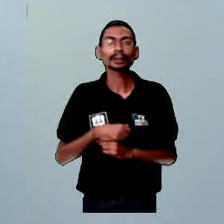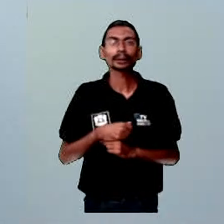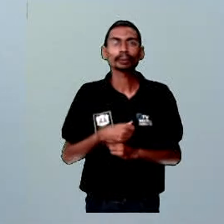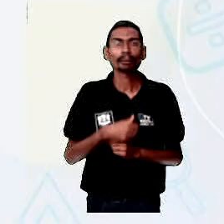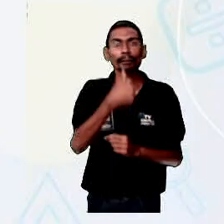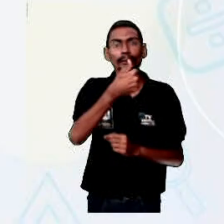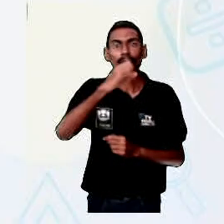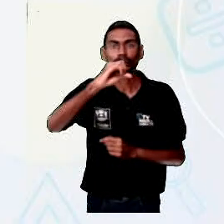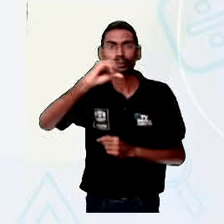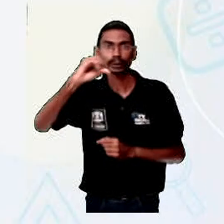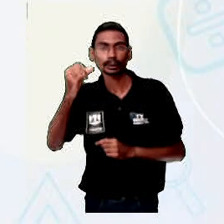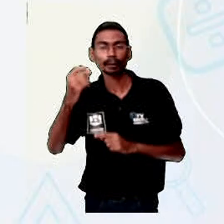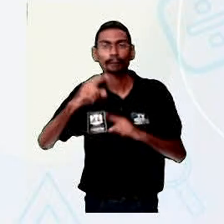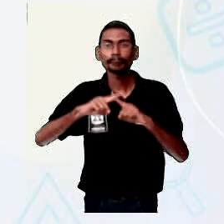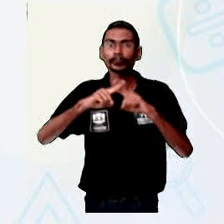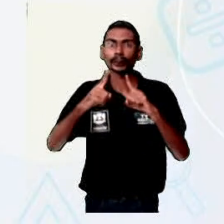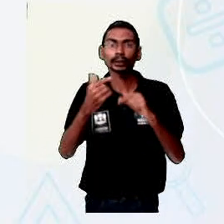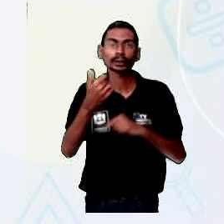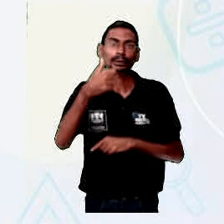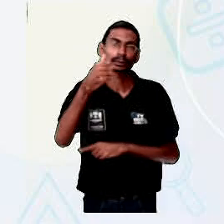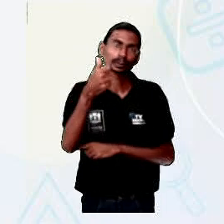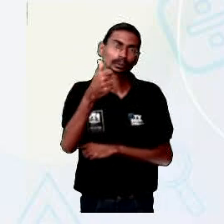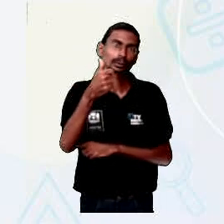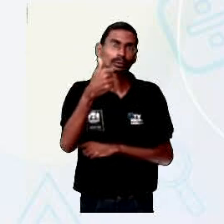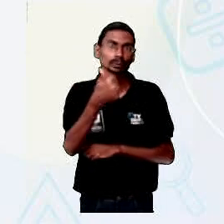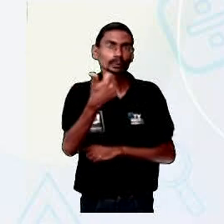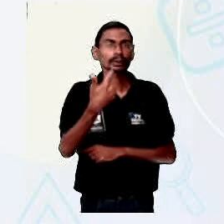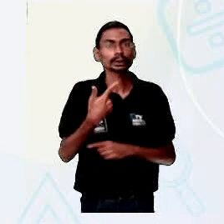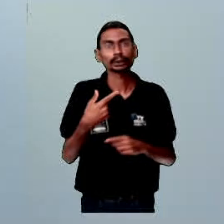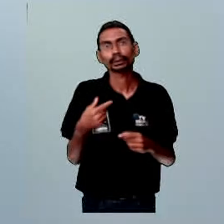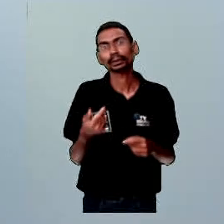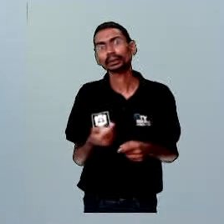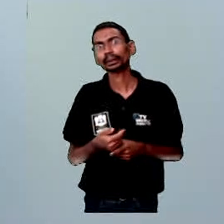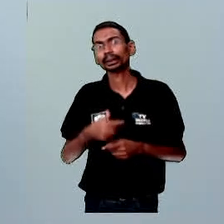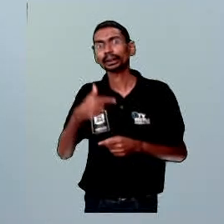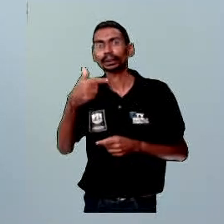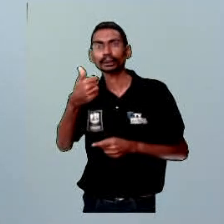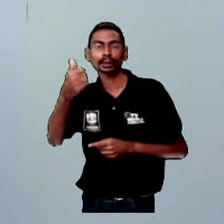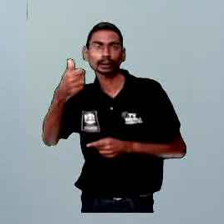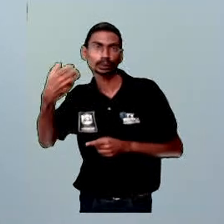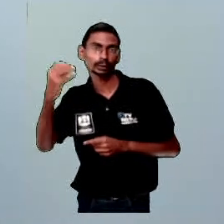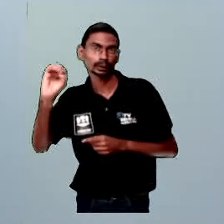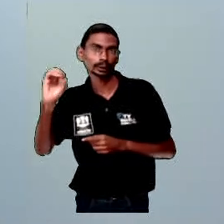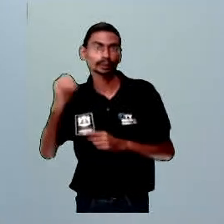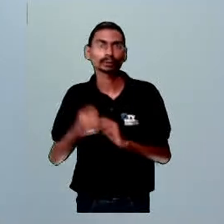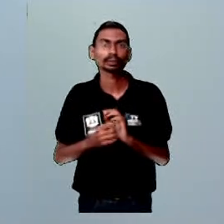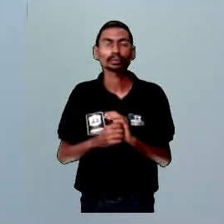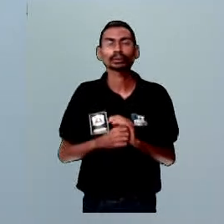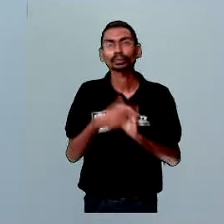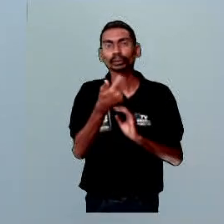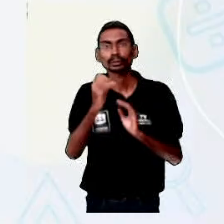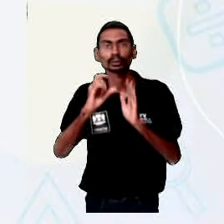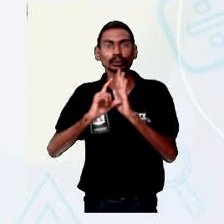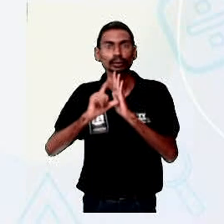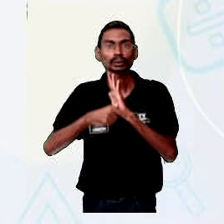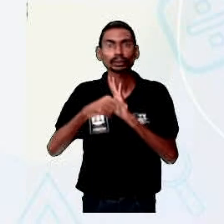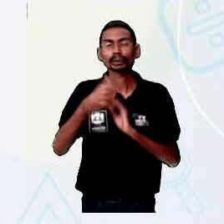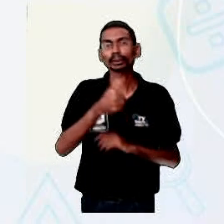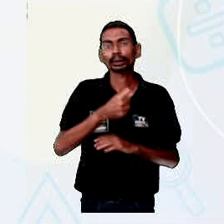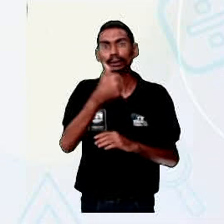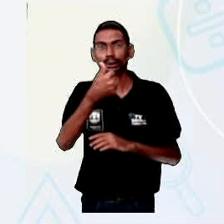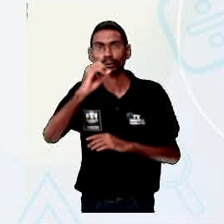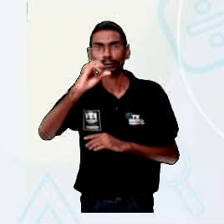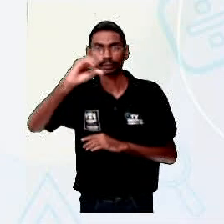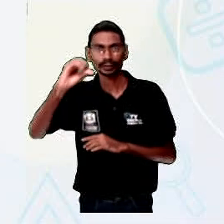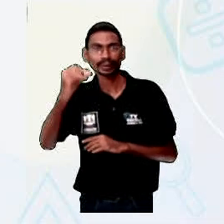199 mais 1 vai dar 200. 200 é o sucessor de 199. A gente tem